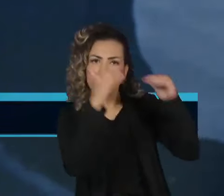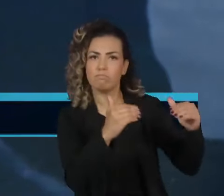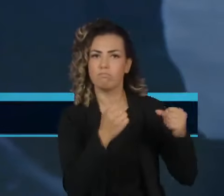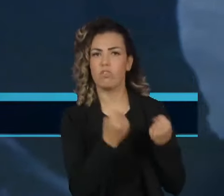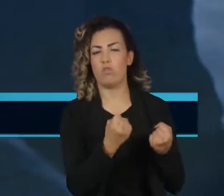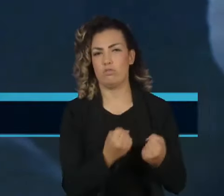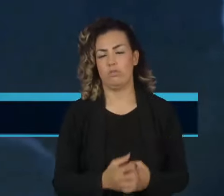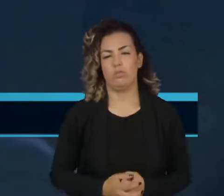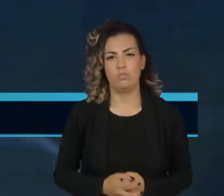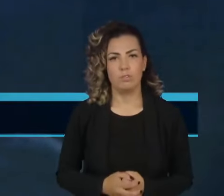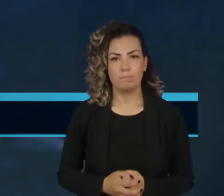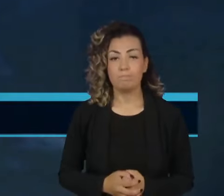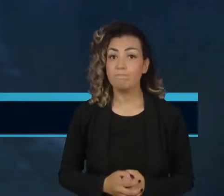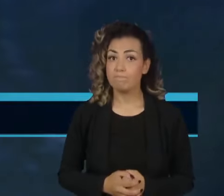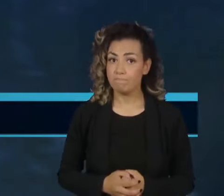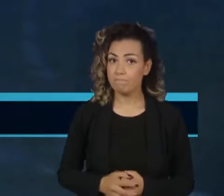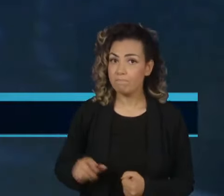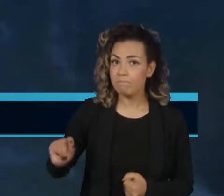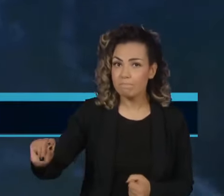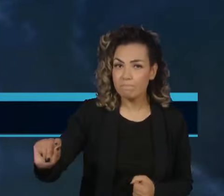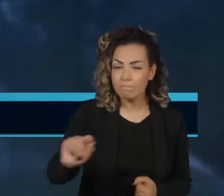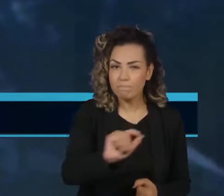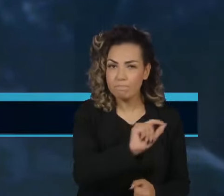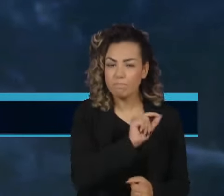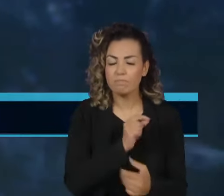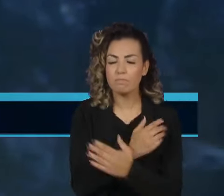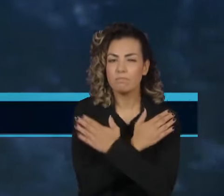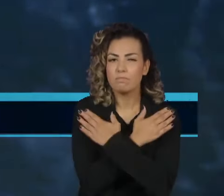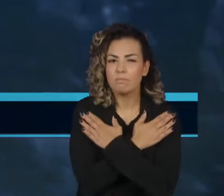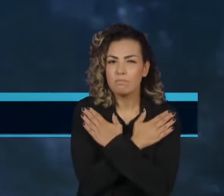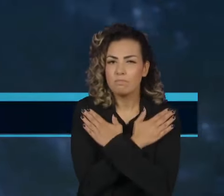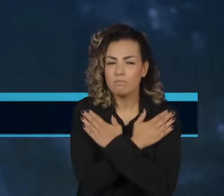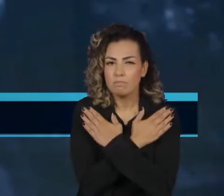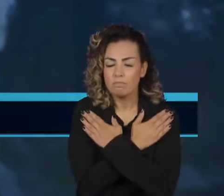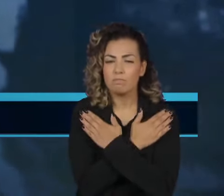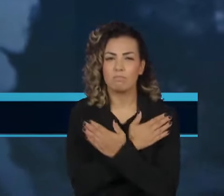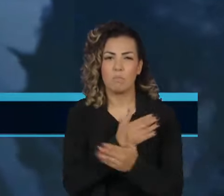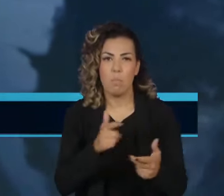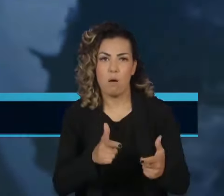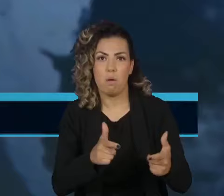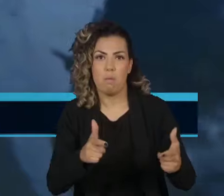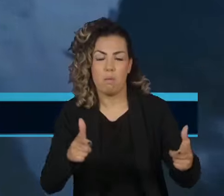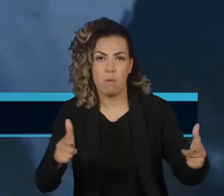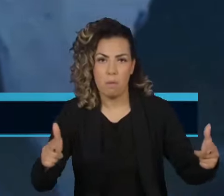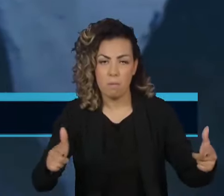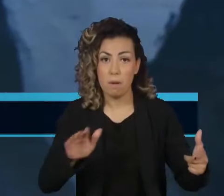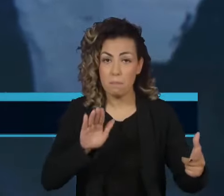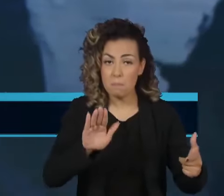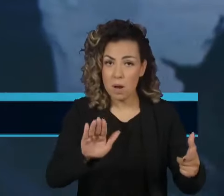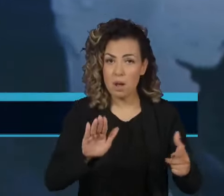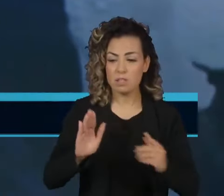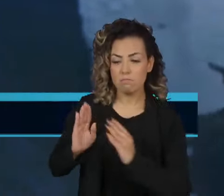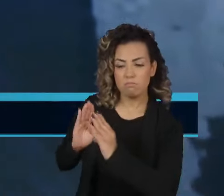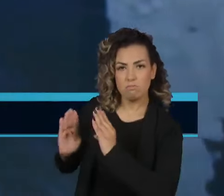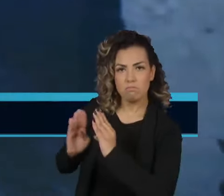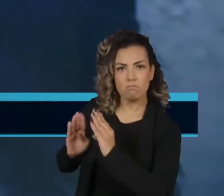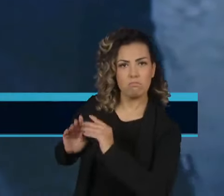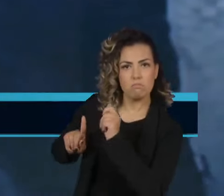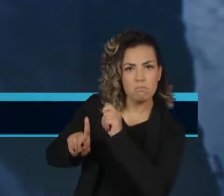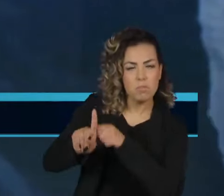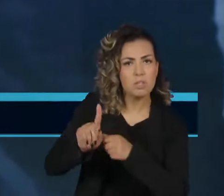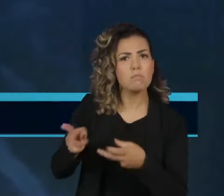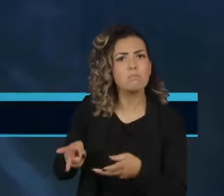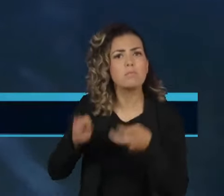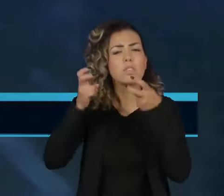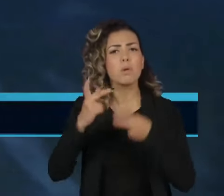olha mesmo com o desemprego na mínima histórica e com a alta do PIB no segundo trimestre a percepção da economia pelo brasileiro